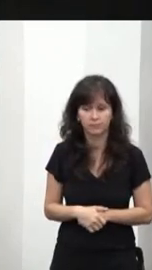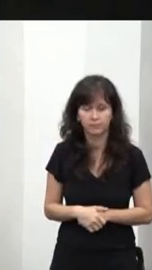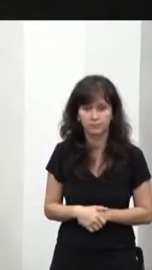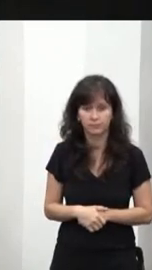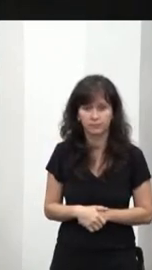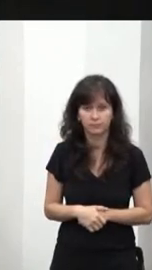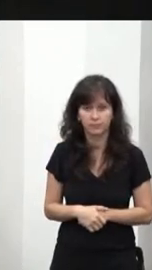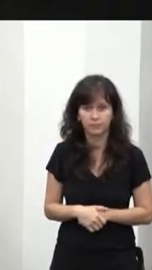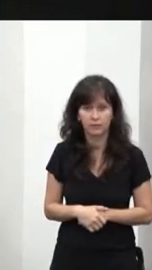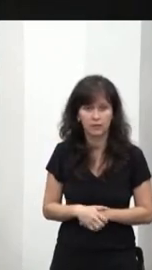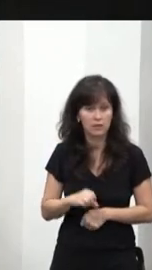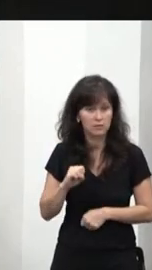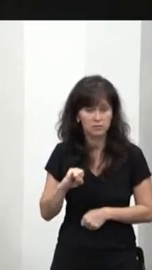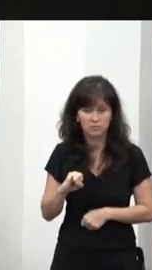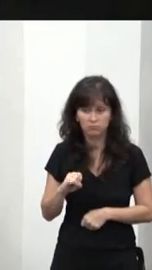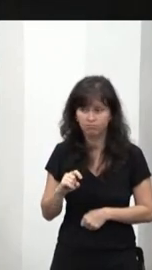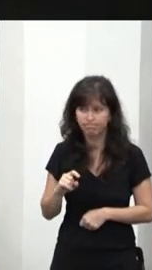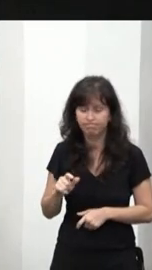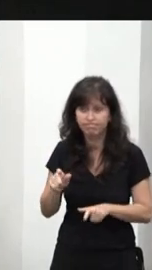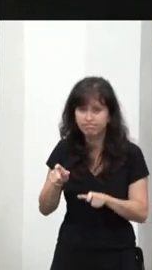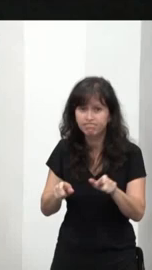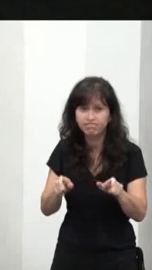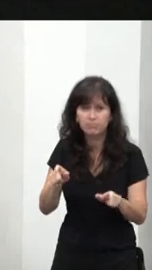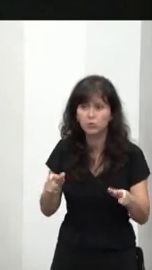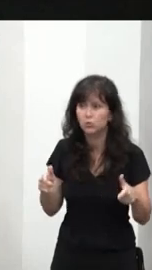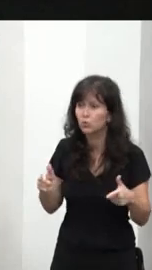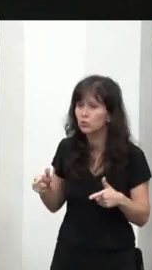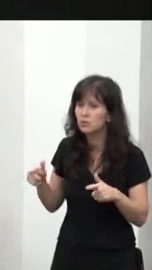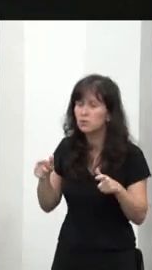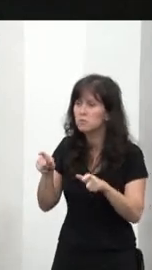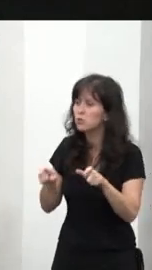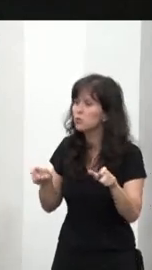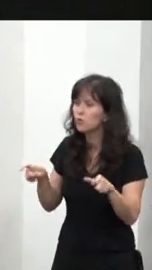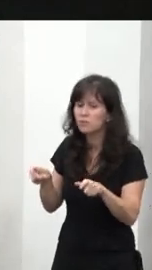e se não temos fazedores de Cultura